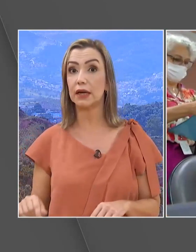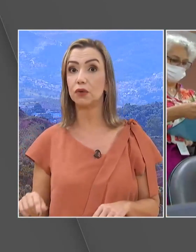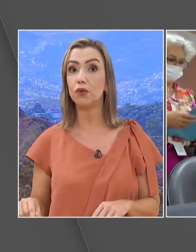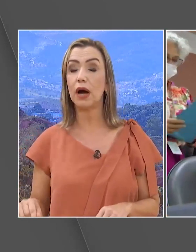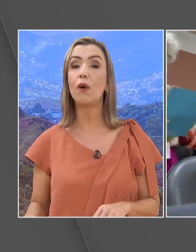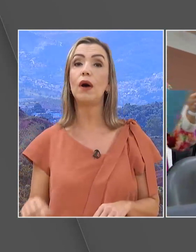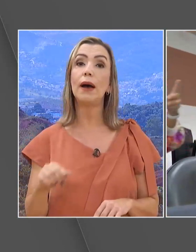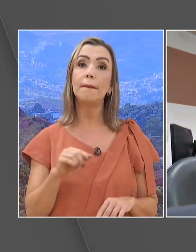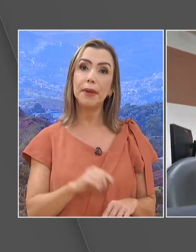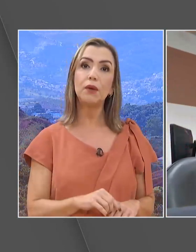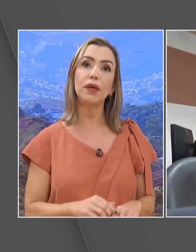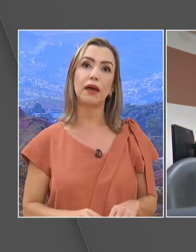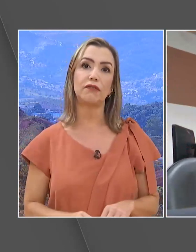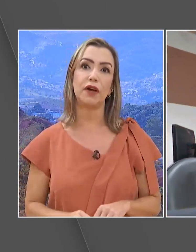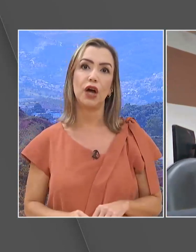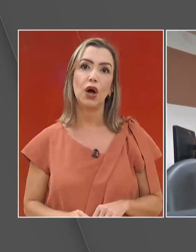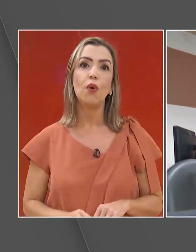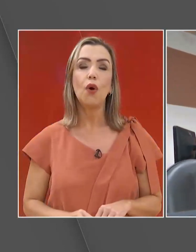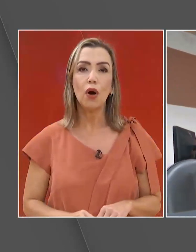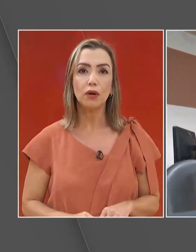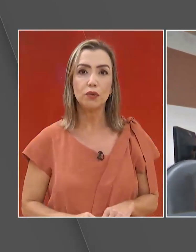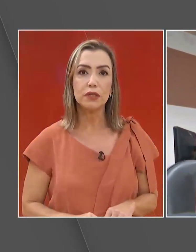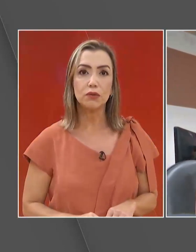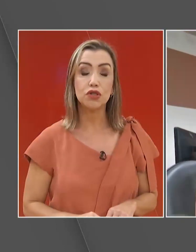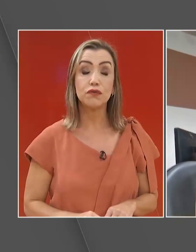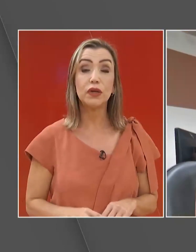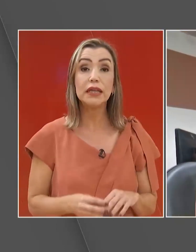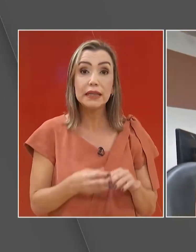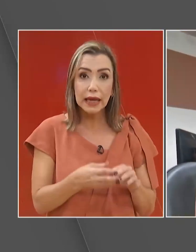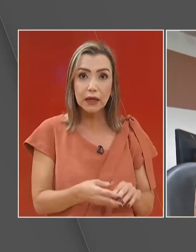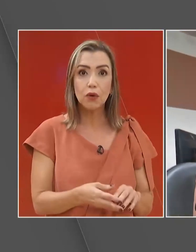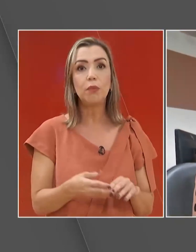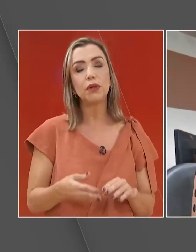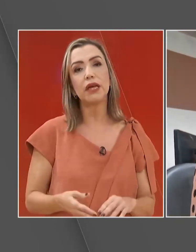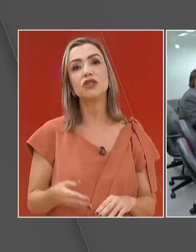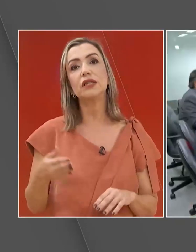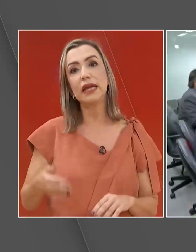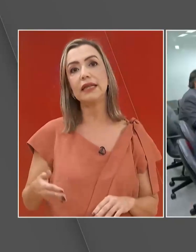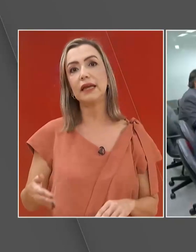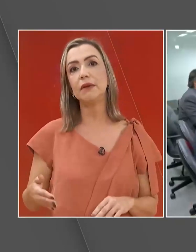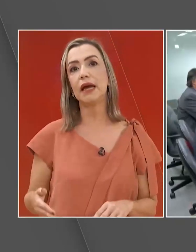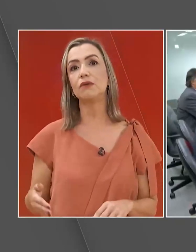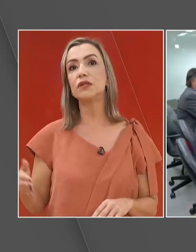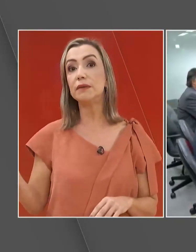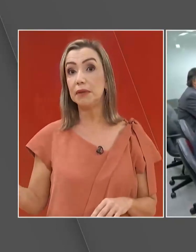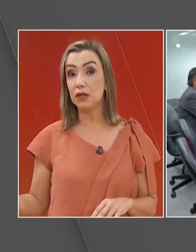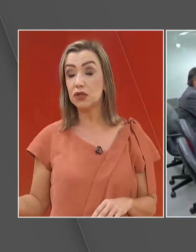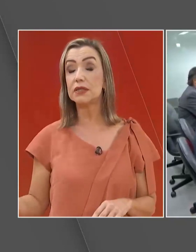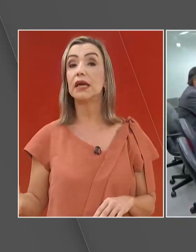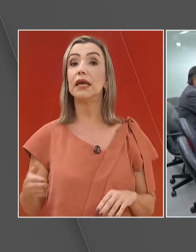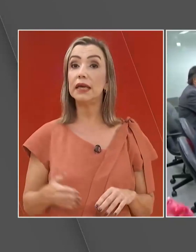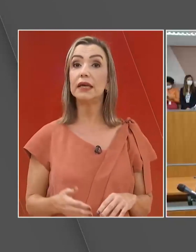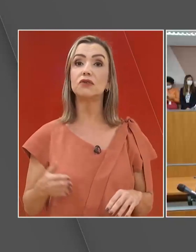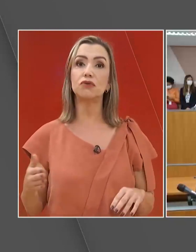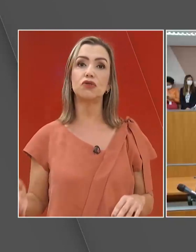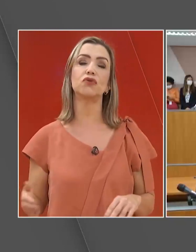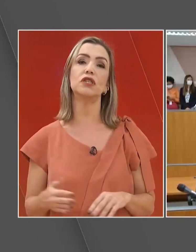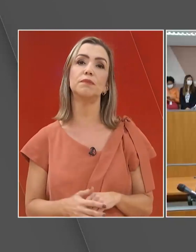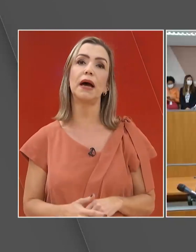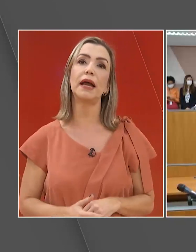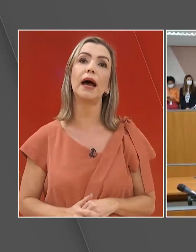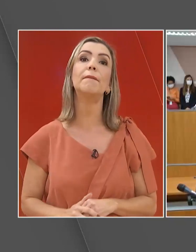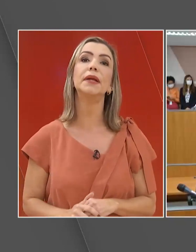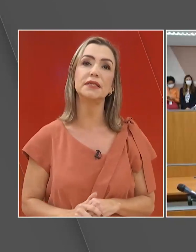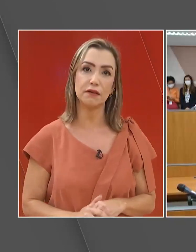da Serra do Curral pelo e Efa o órgão do executivo que tem o poder de determinar os limites e